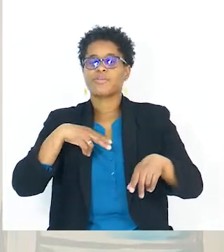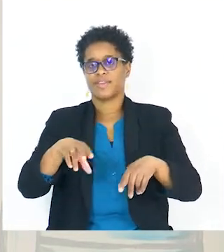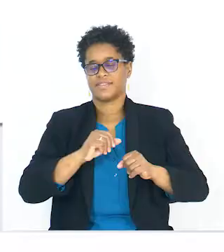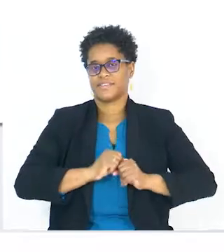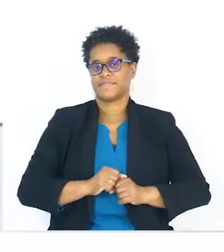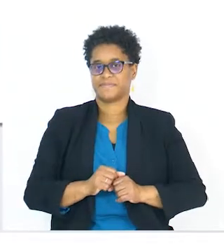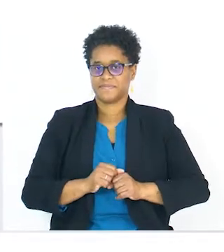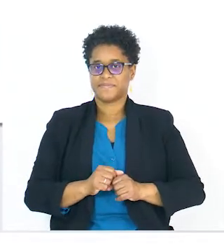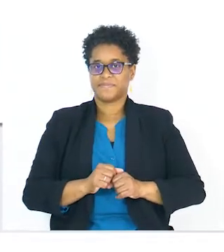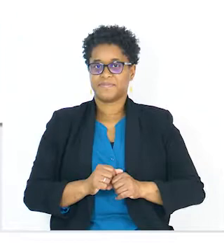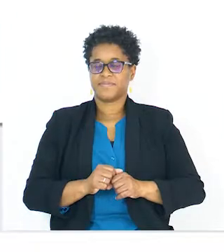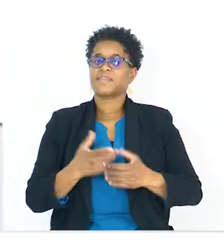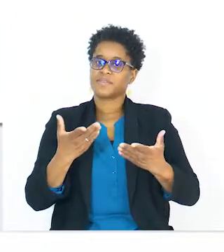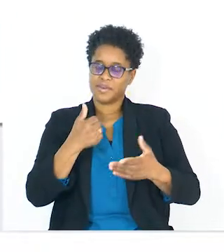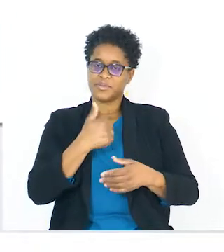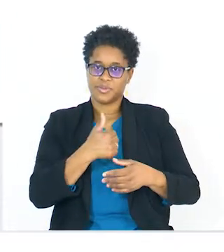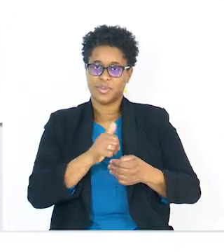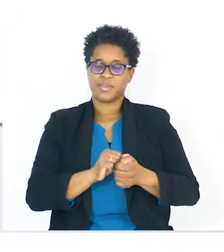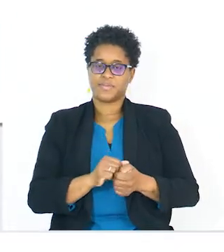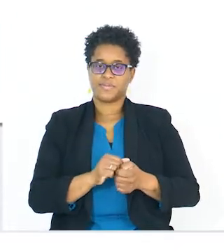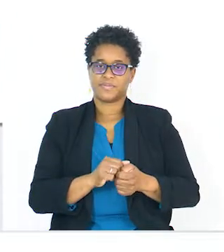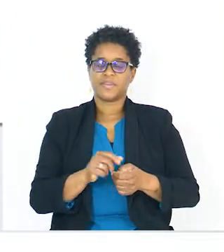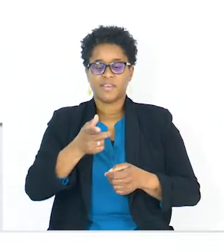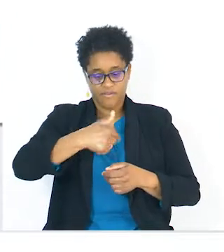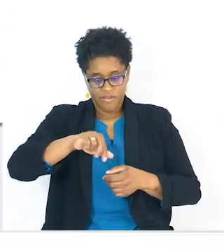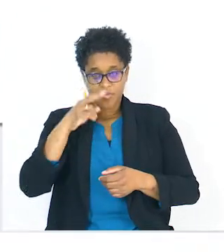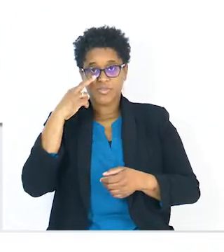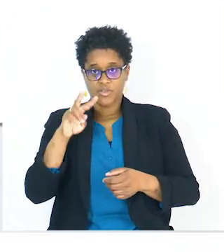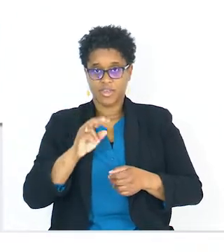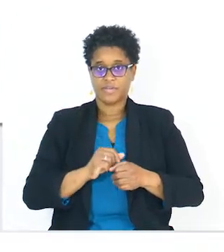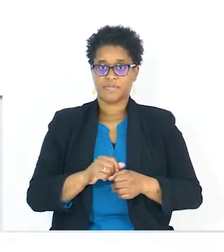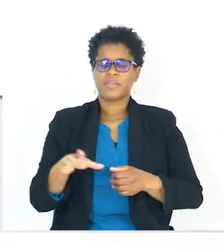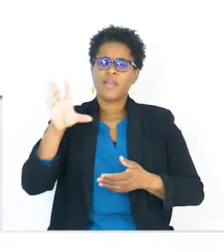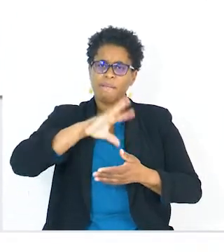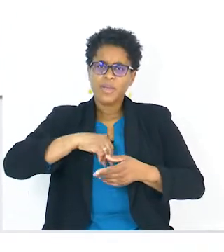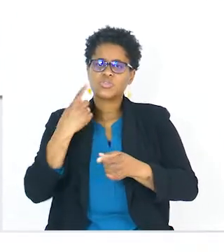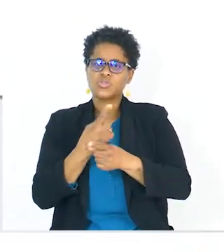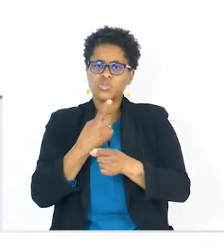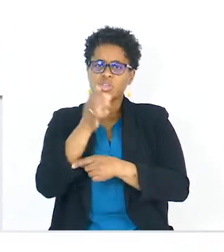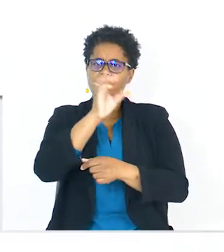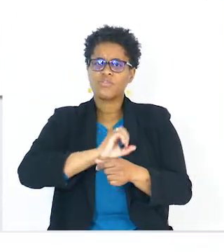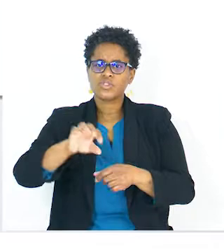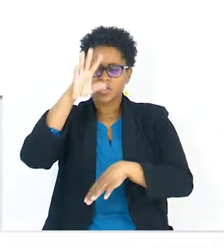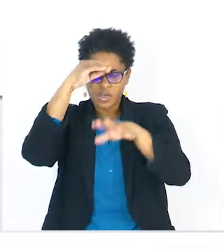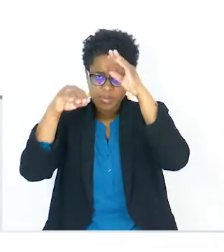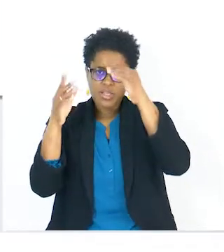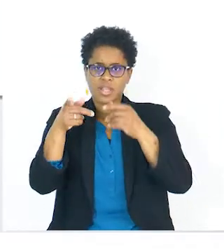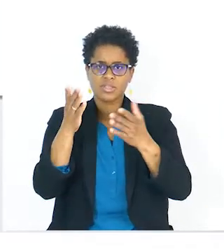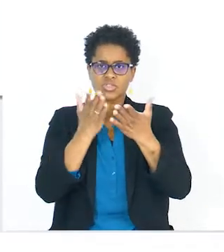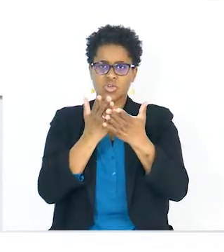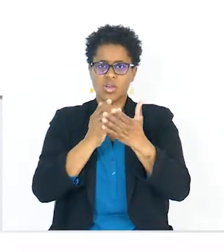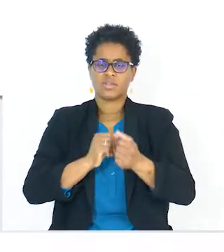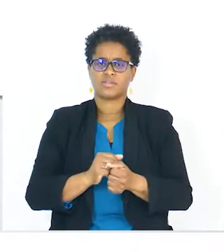língua portuguesa. Muito bem. Vamos ver mais coisas que vocês aprendem na